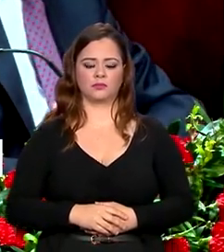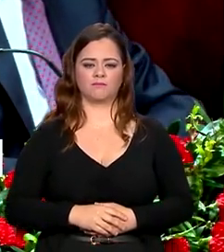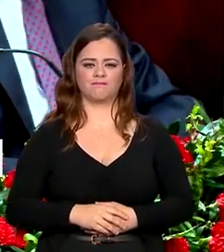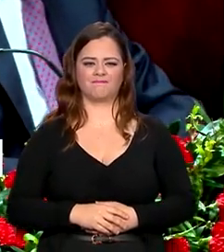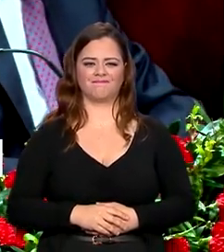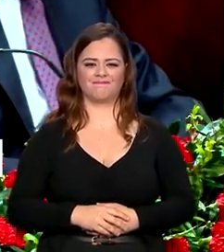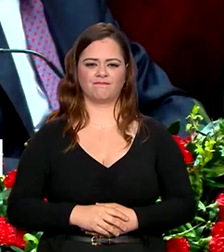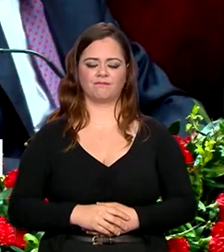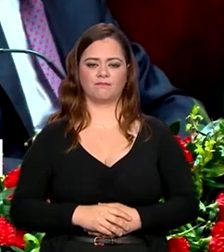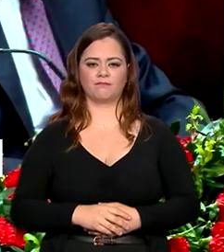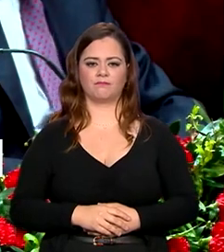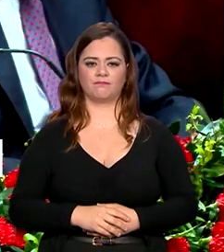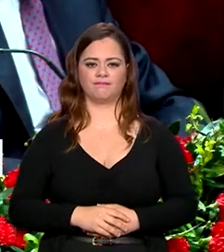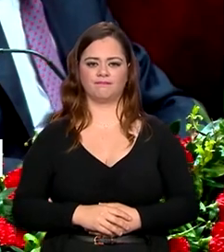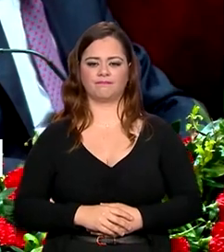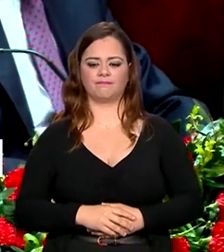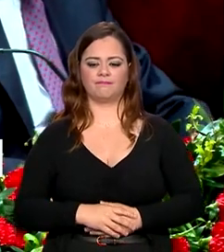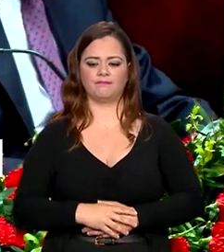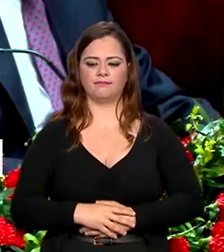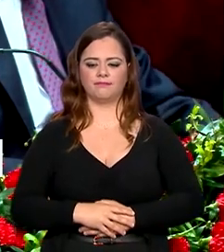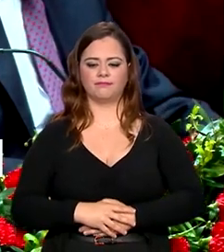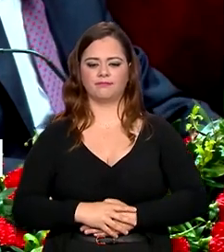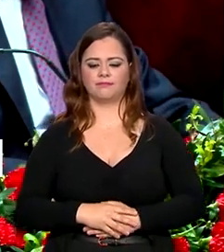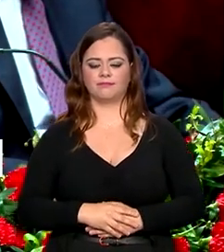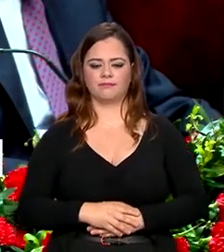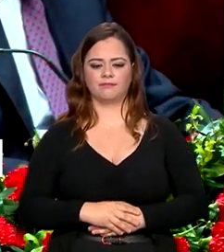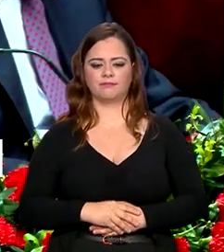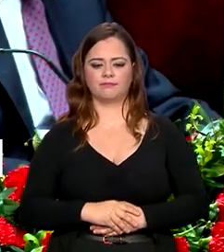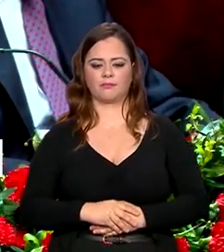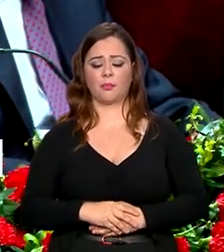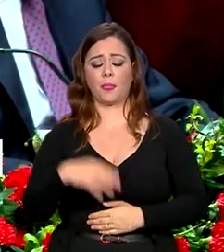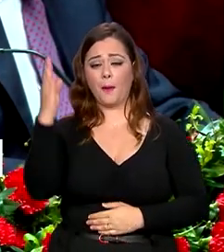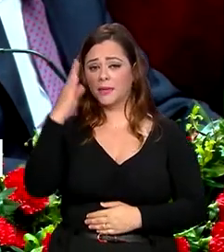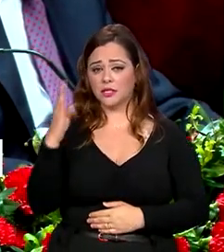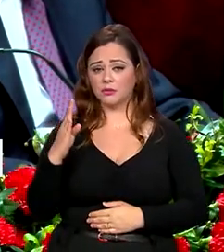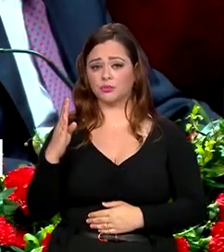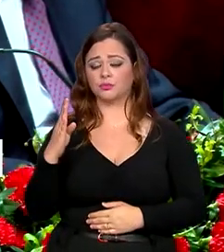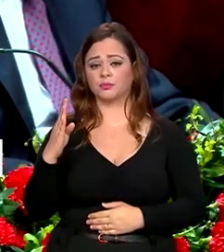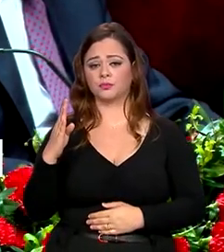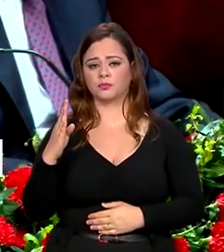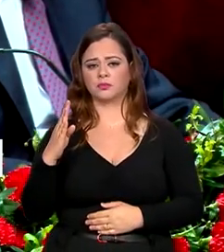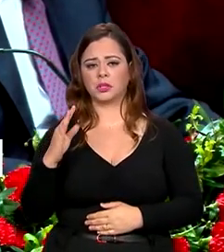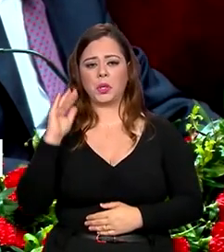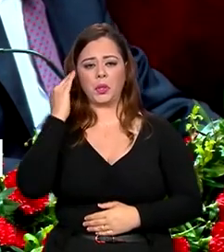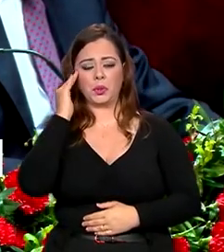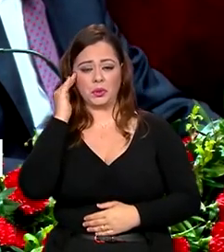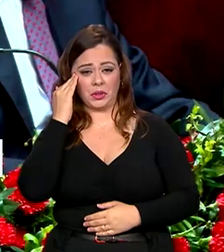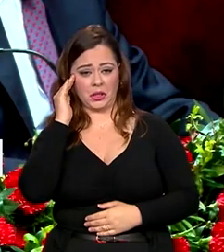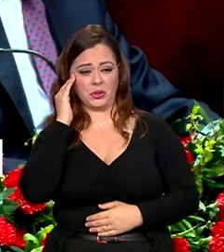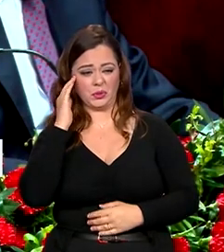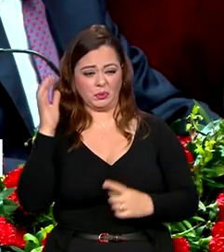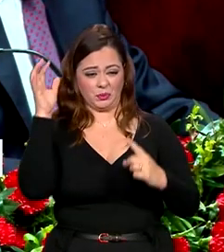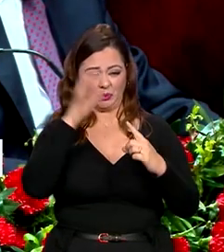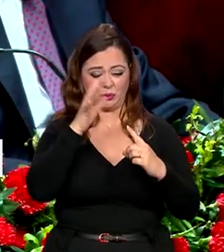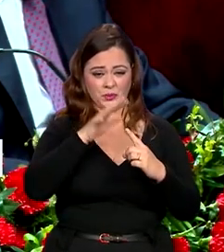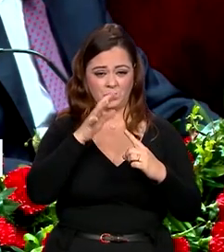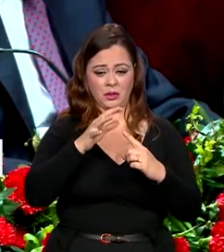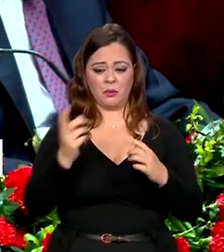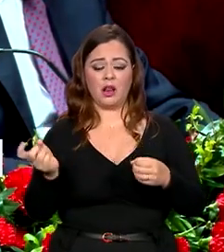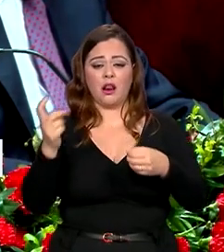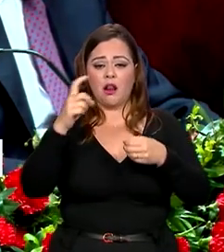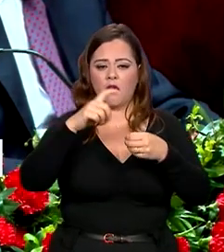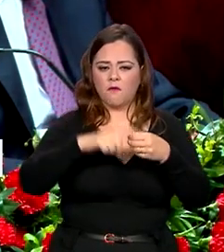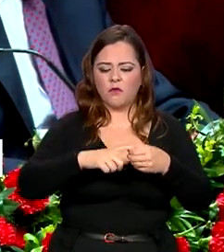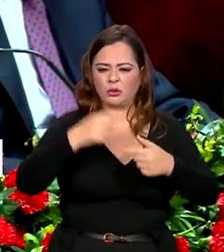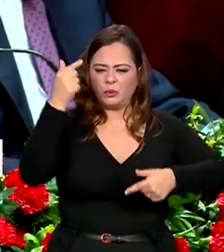O Brasil compreenda a pressão causada pelo retorno